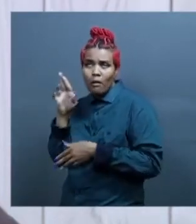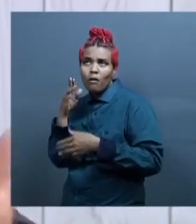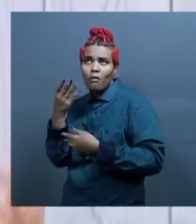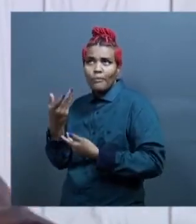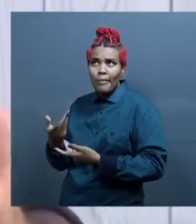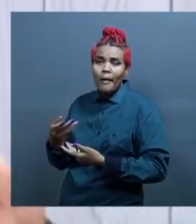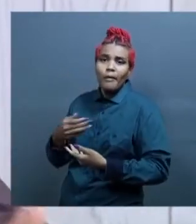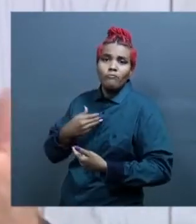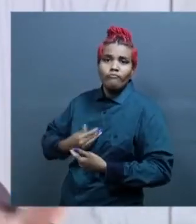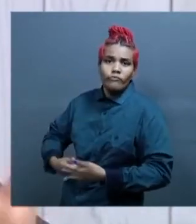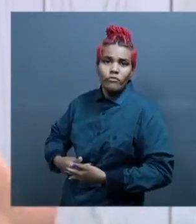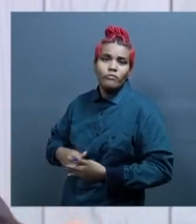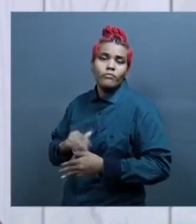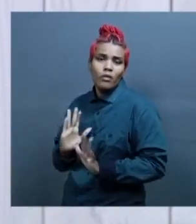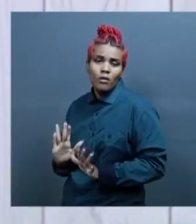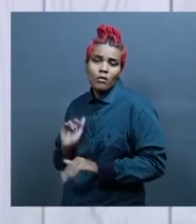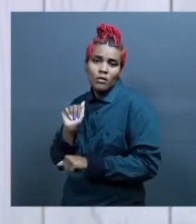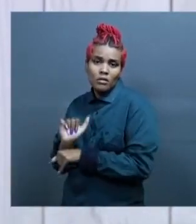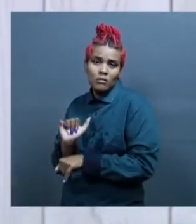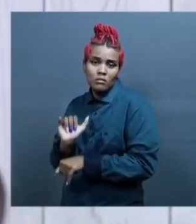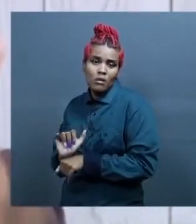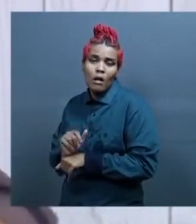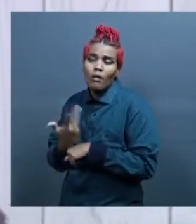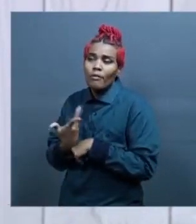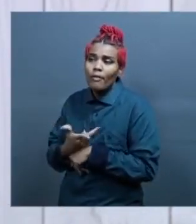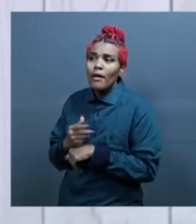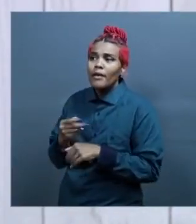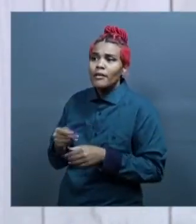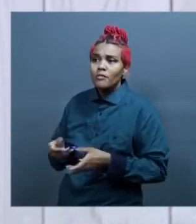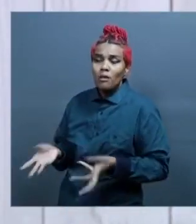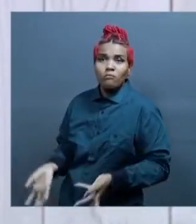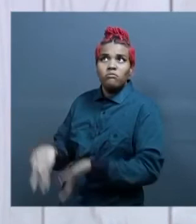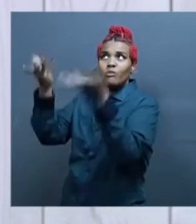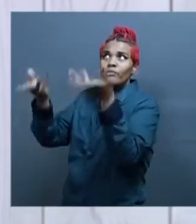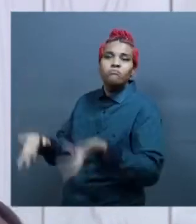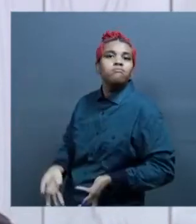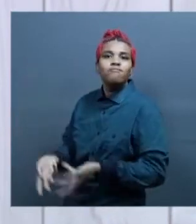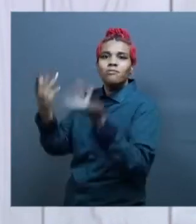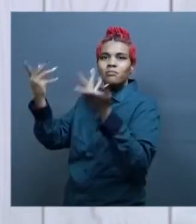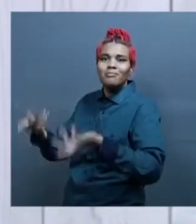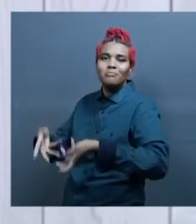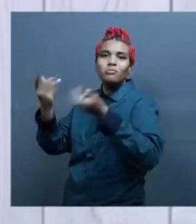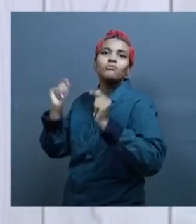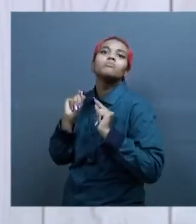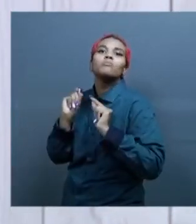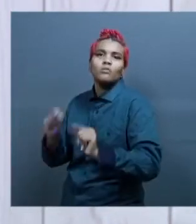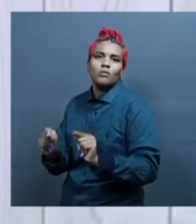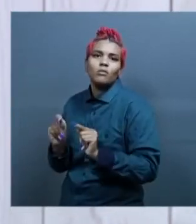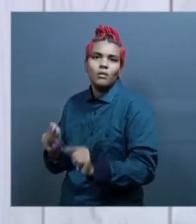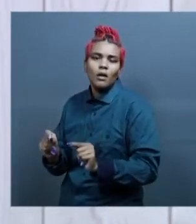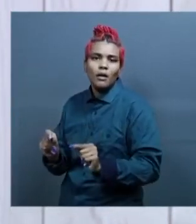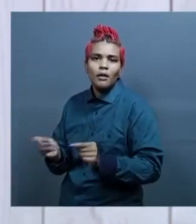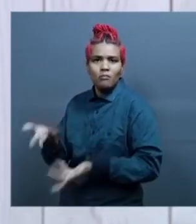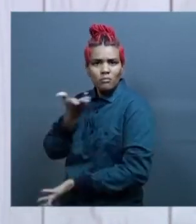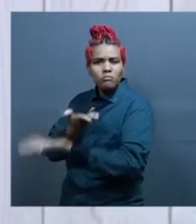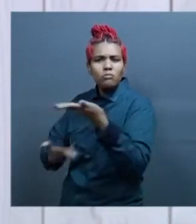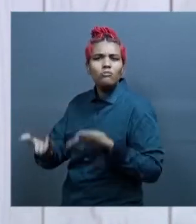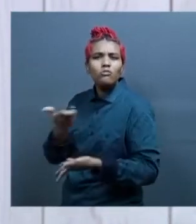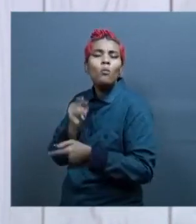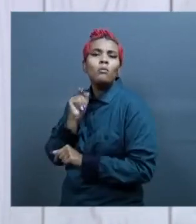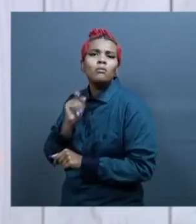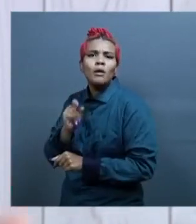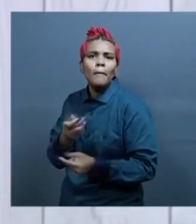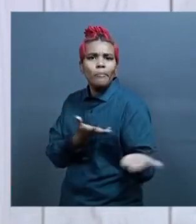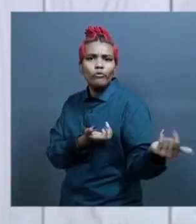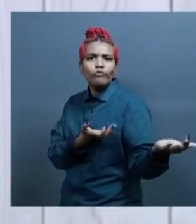mas estão sendo jogado para cima pela multidão e pelos movimentos dos garotos dos meninos - das crianças dos jovens que estão